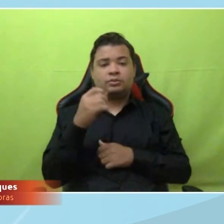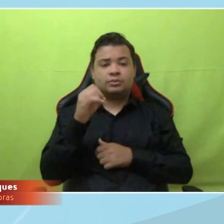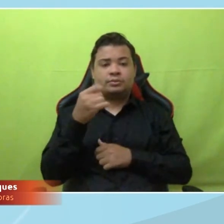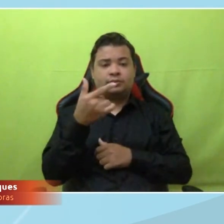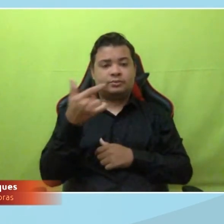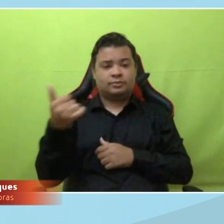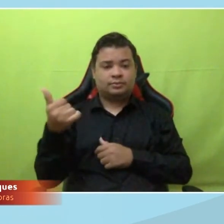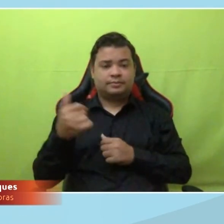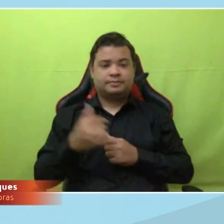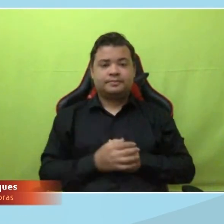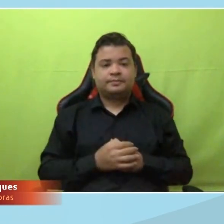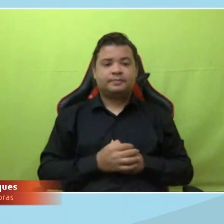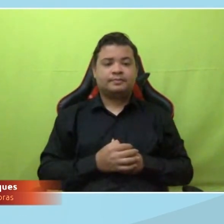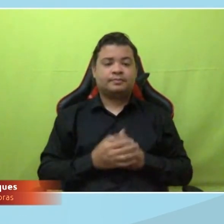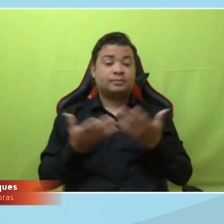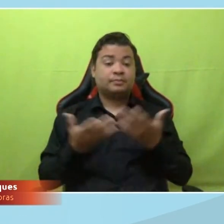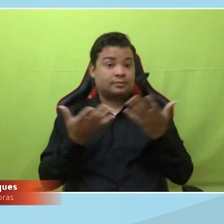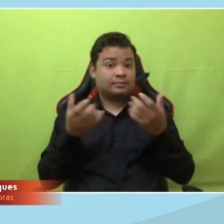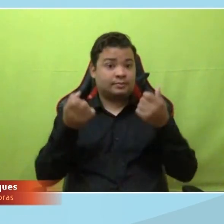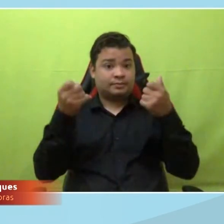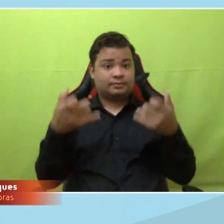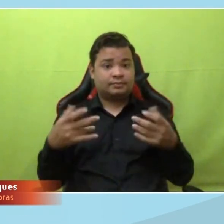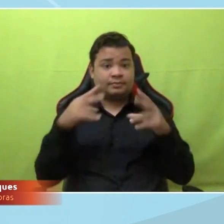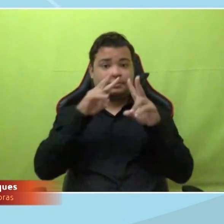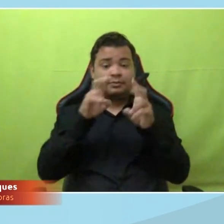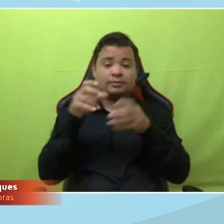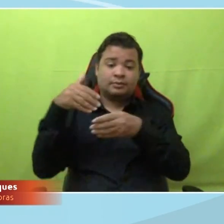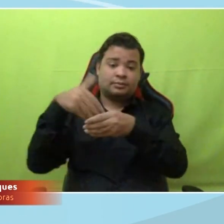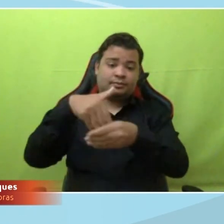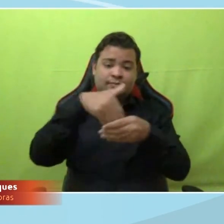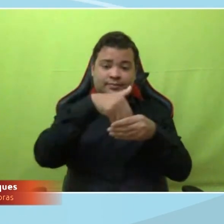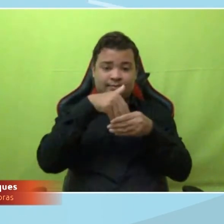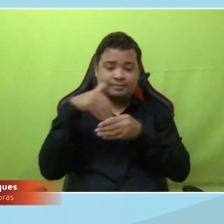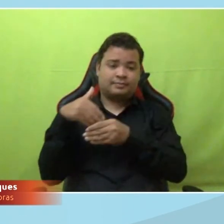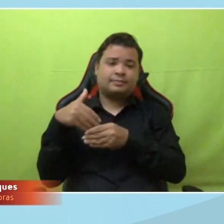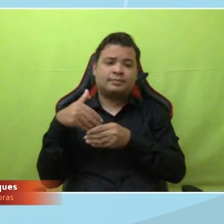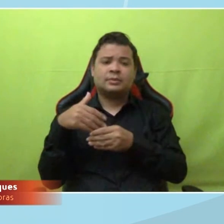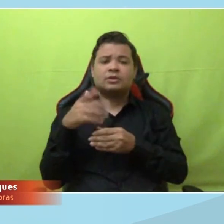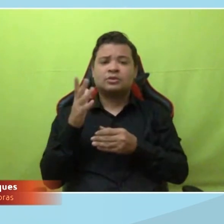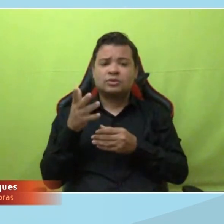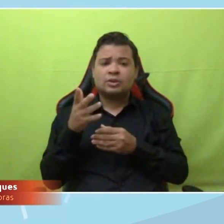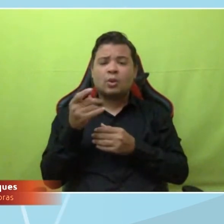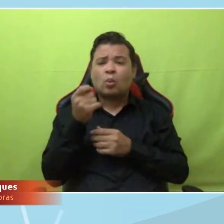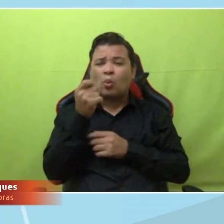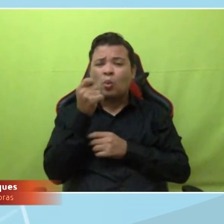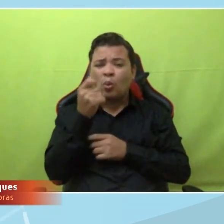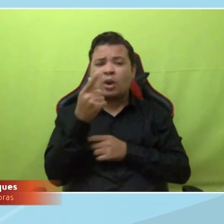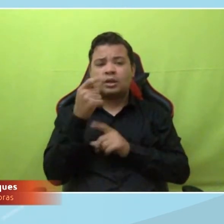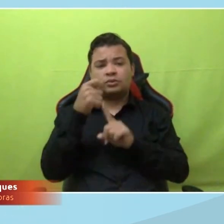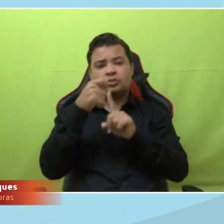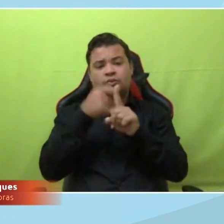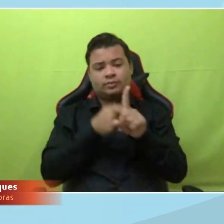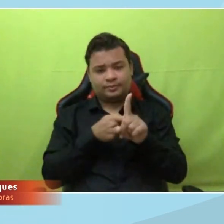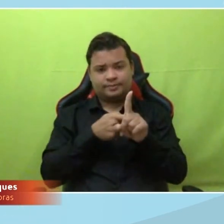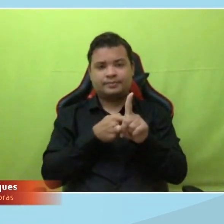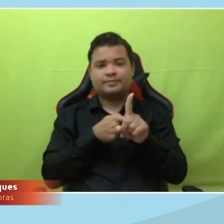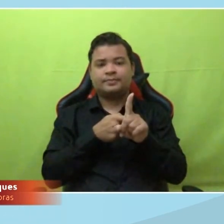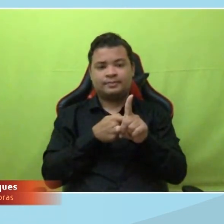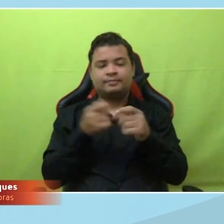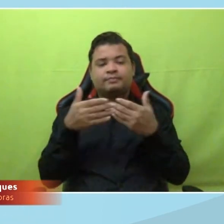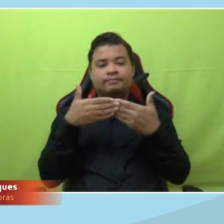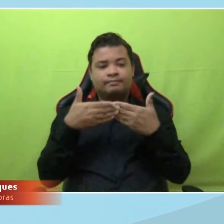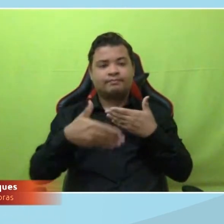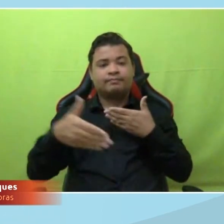E agora a gente vai falar sobre eleições. Estamos em 2022, a menos de um mês do primeiro turno das eleições